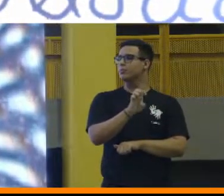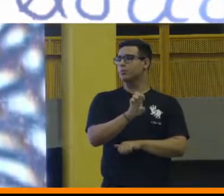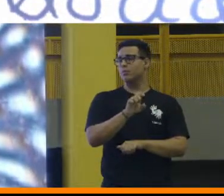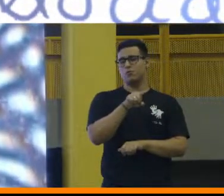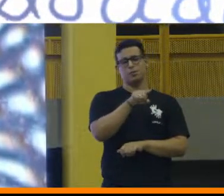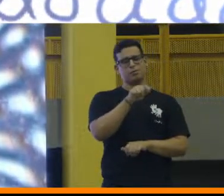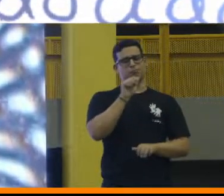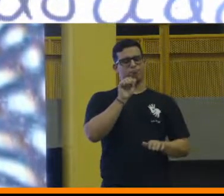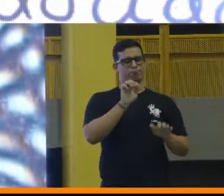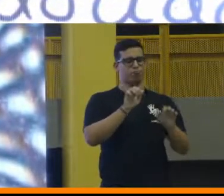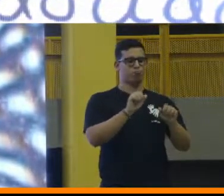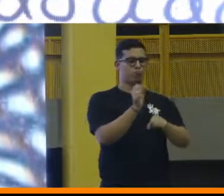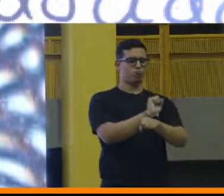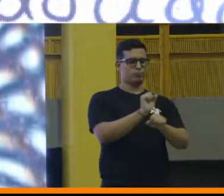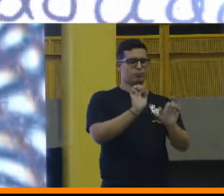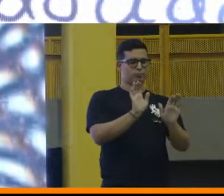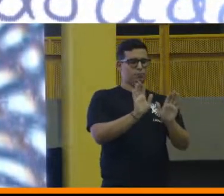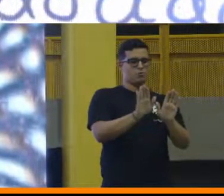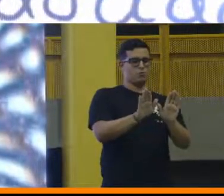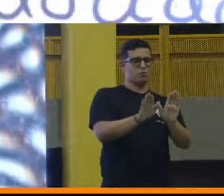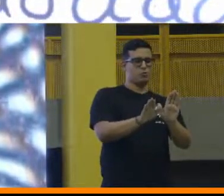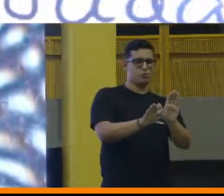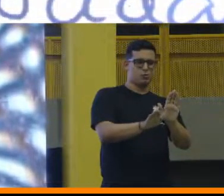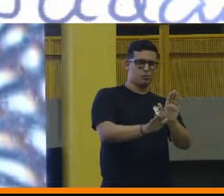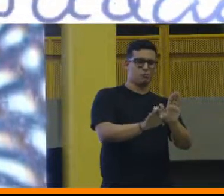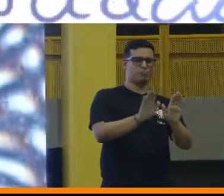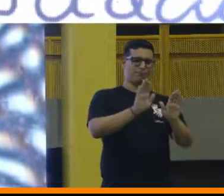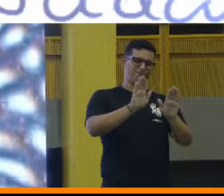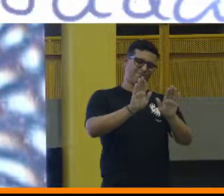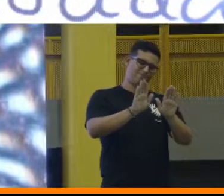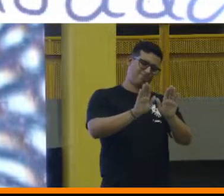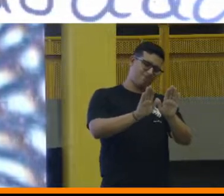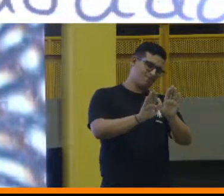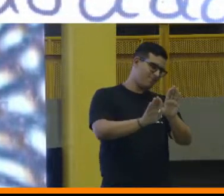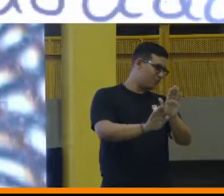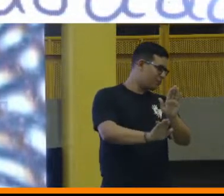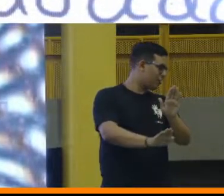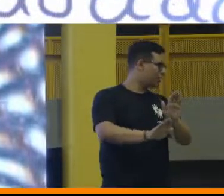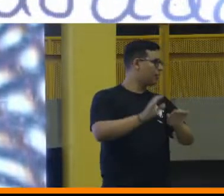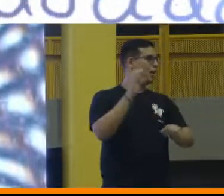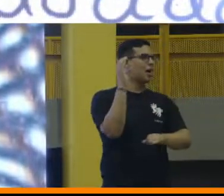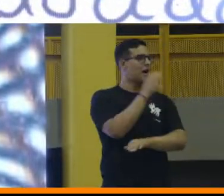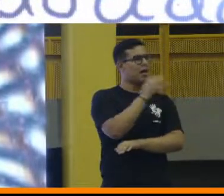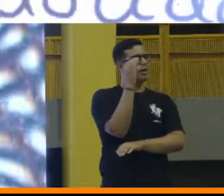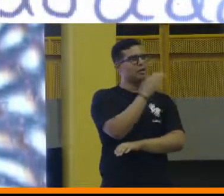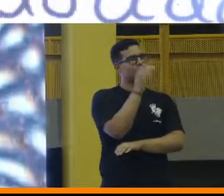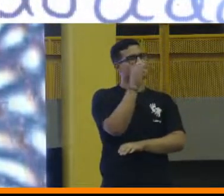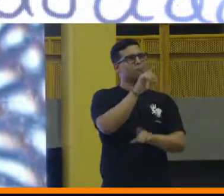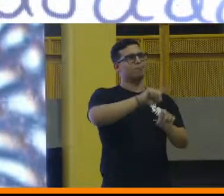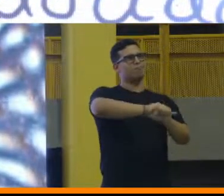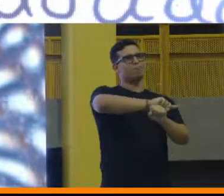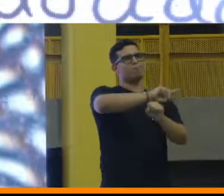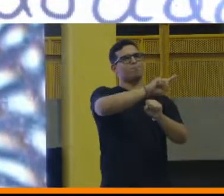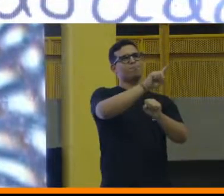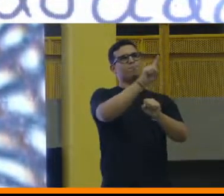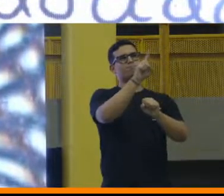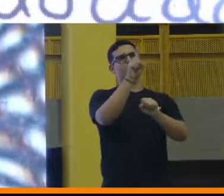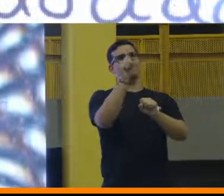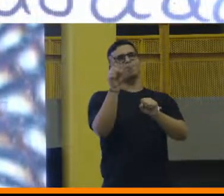acelerador, e quanto mais você pisa, mais a sua velocidade